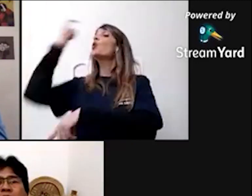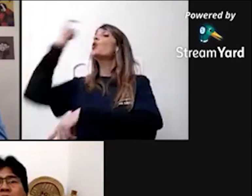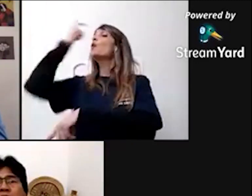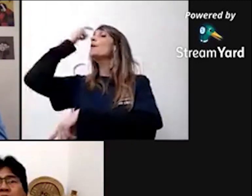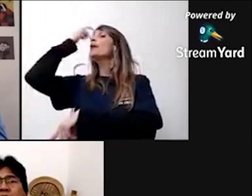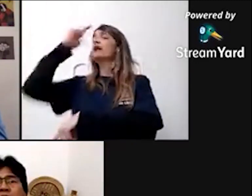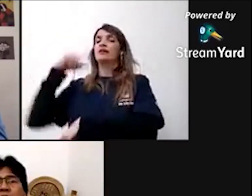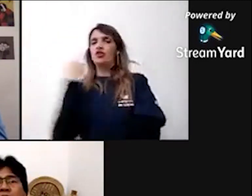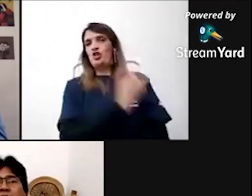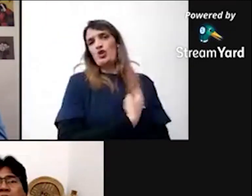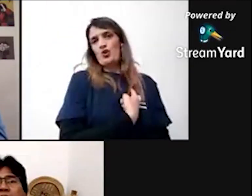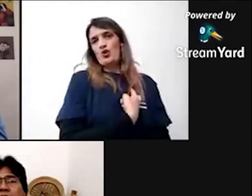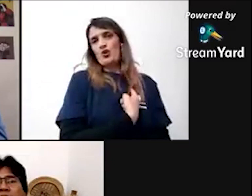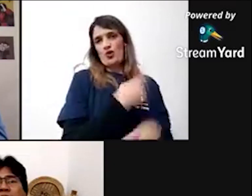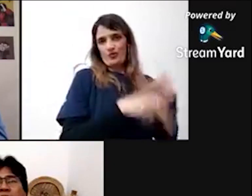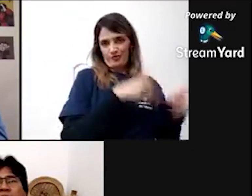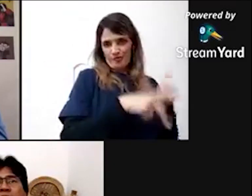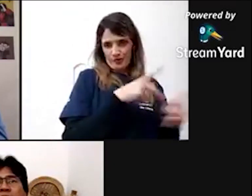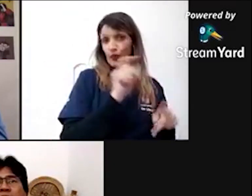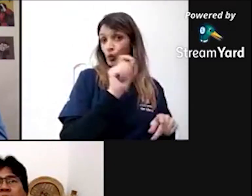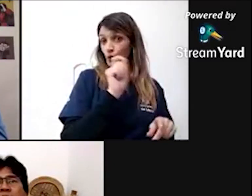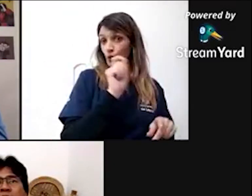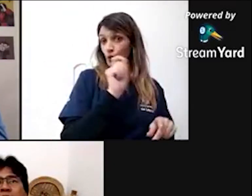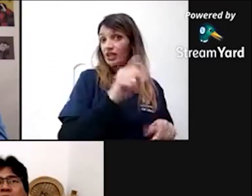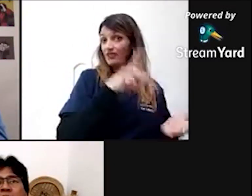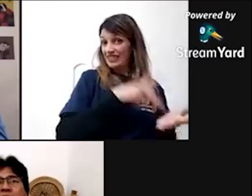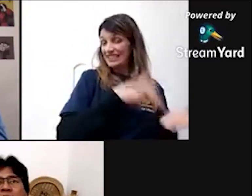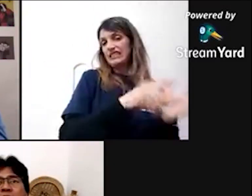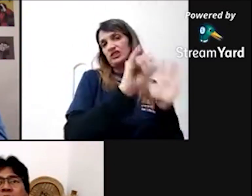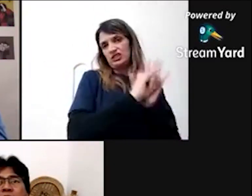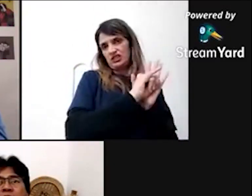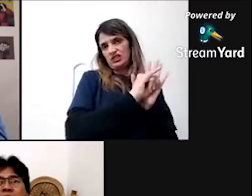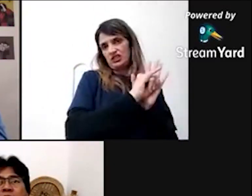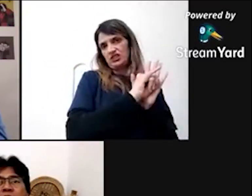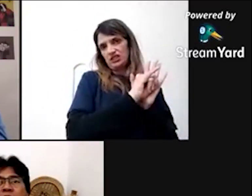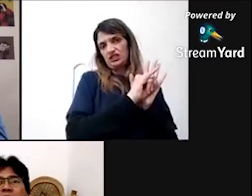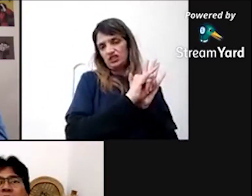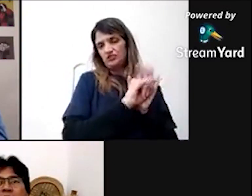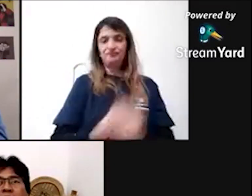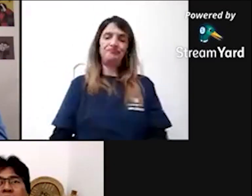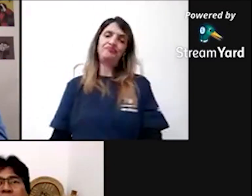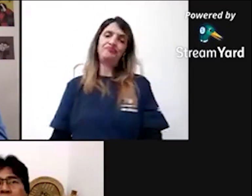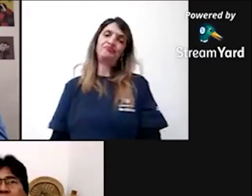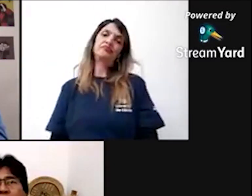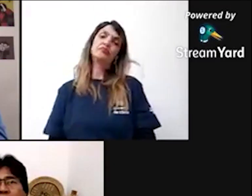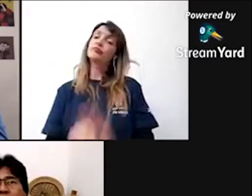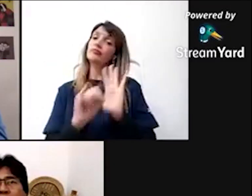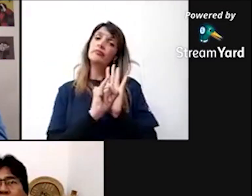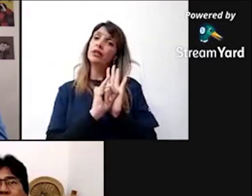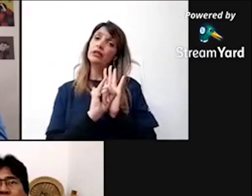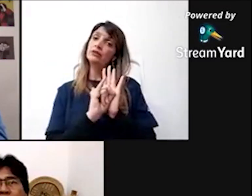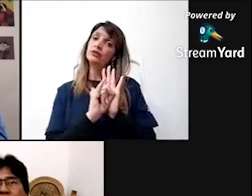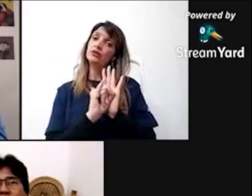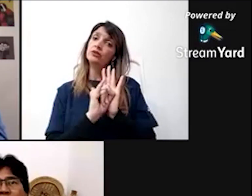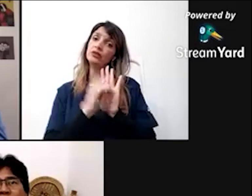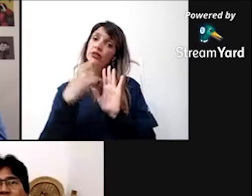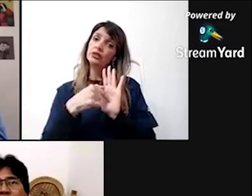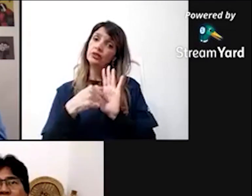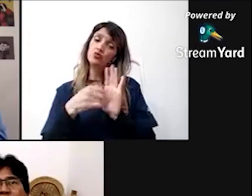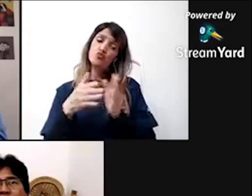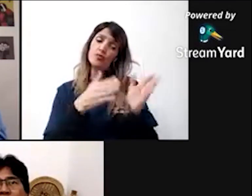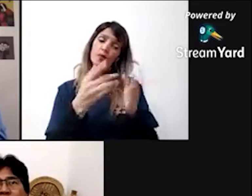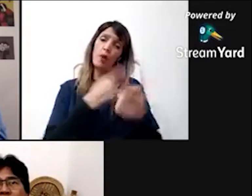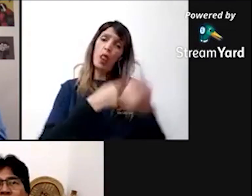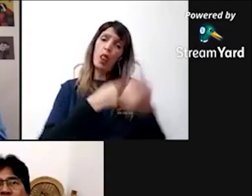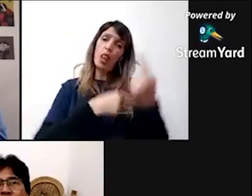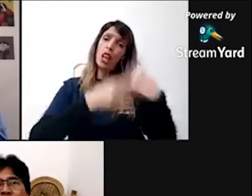que o que de fato nós somos. Porque o que nós somos faz parte de um caminho, de uma origem.